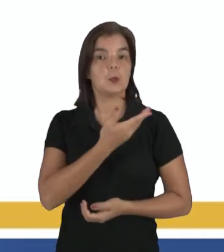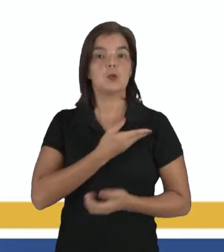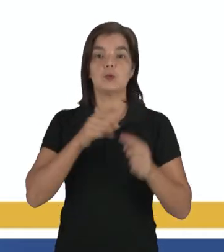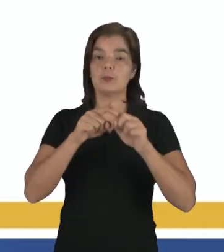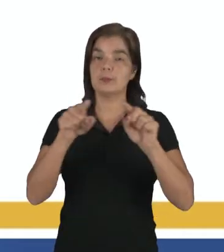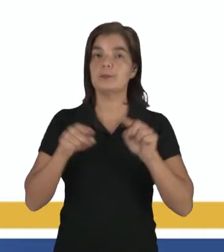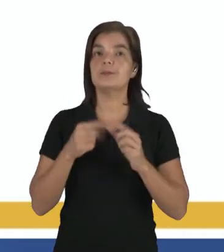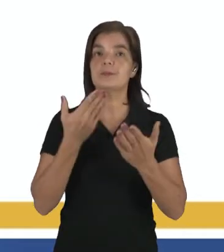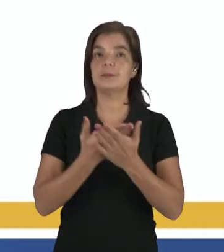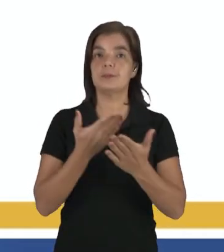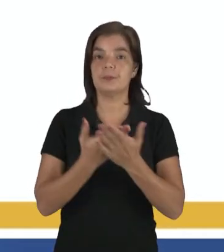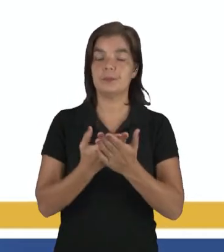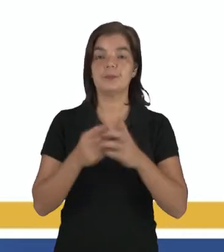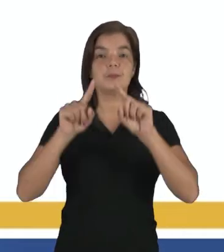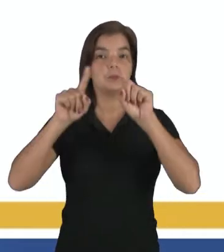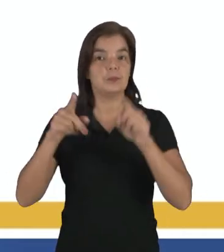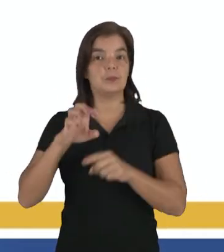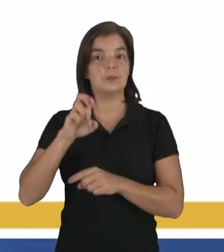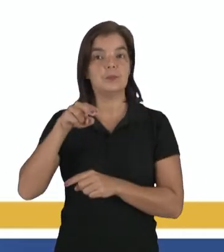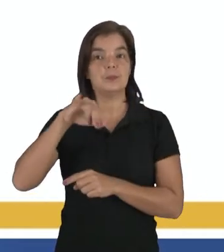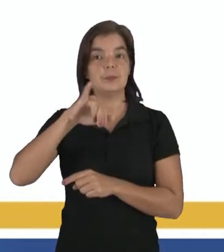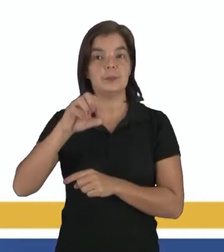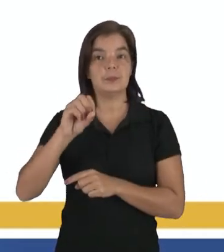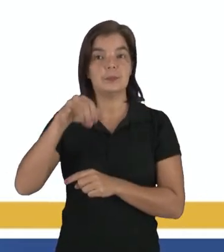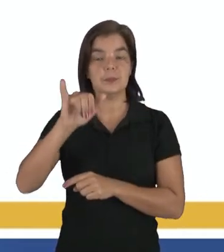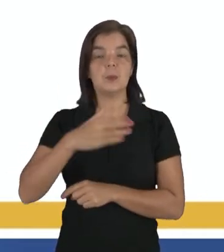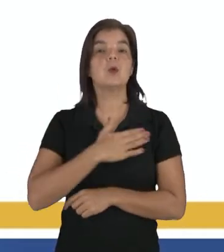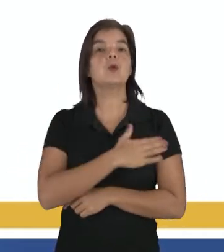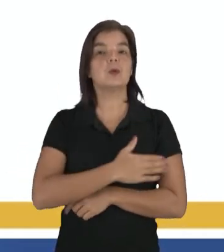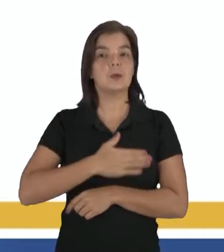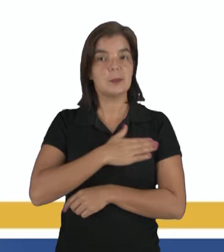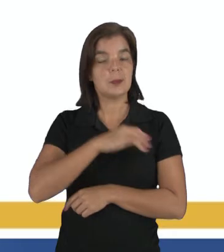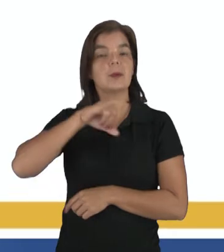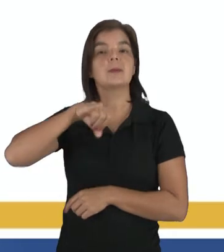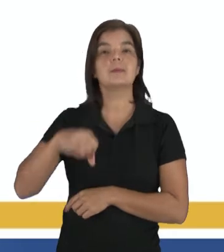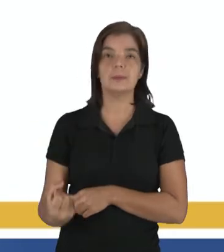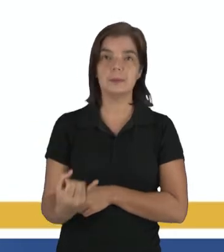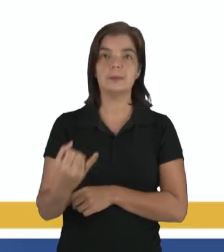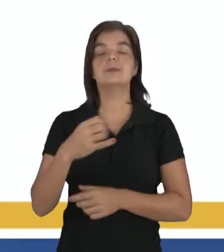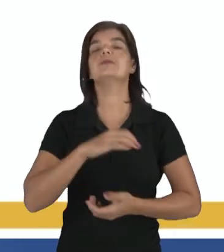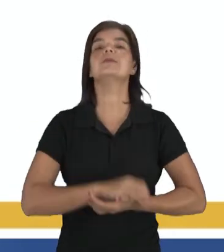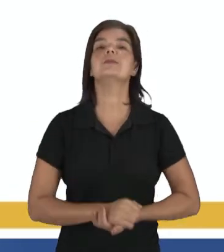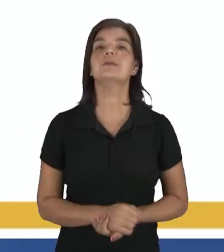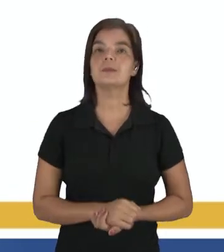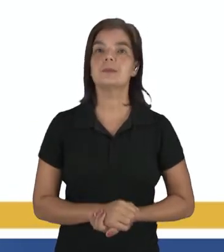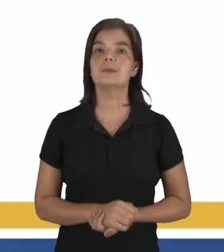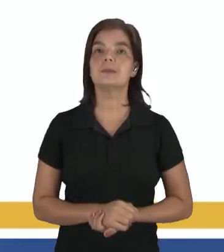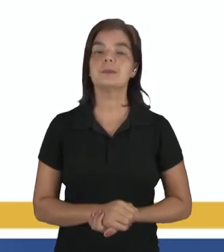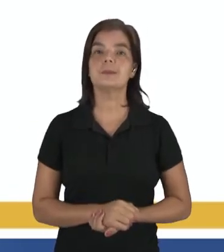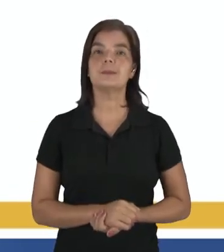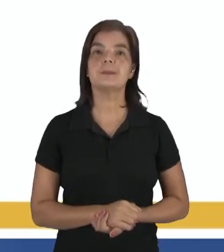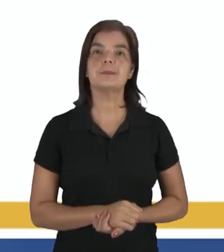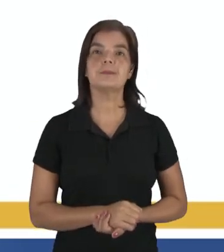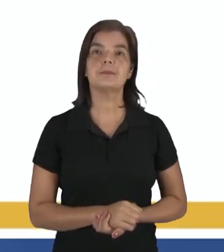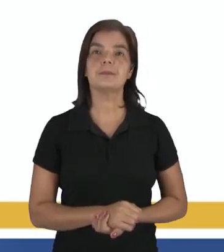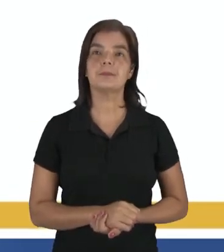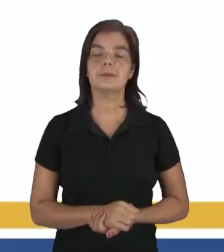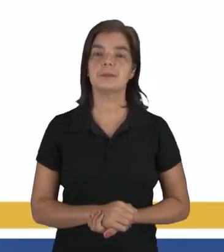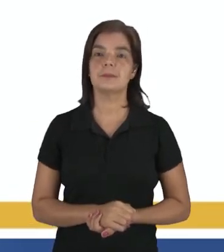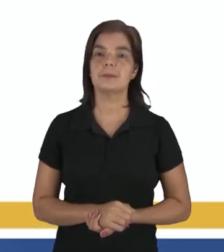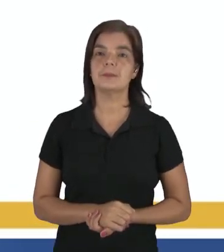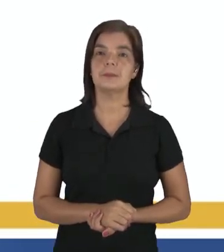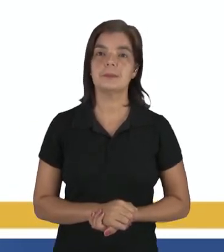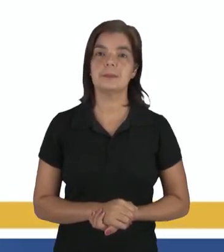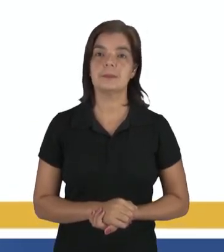classe. Entre parênteses, nós temos o verbo enjoy, que é gostar, aproveitar. E o complemento their afternoon